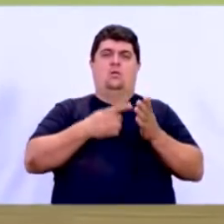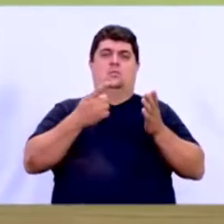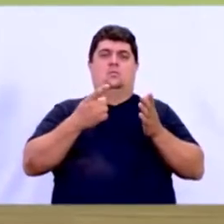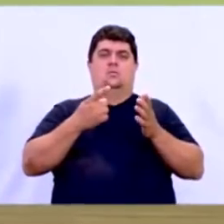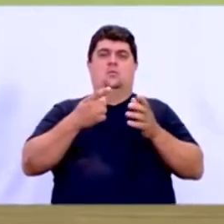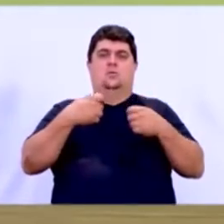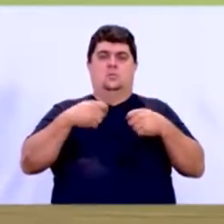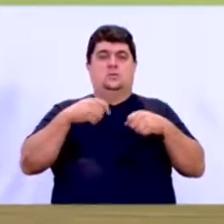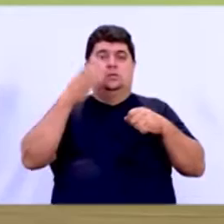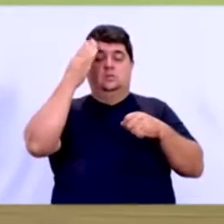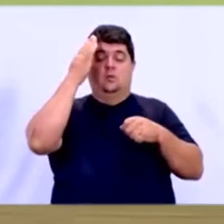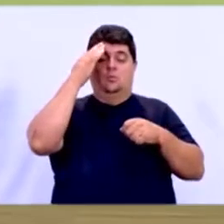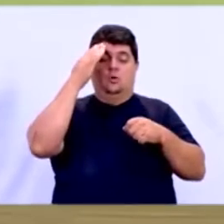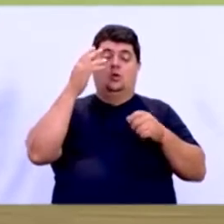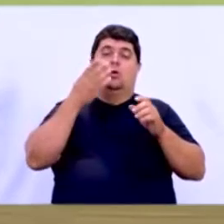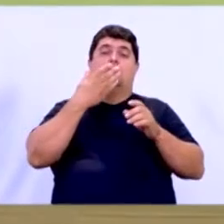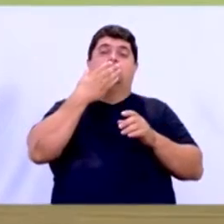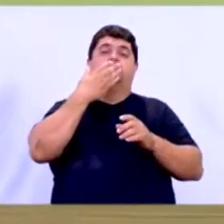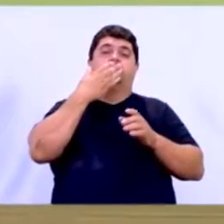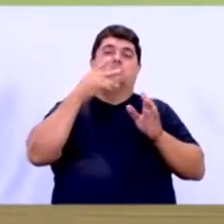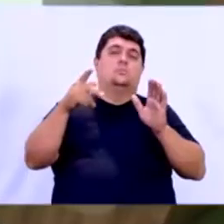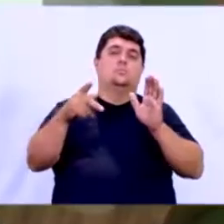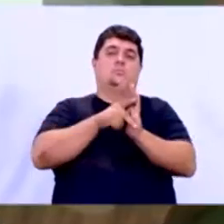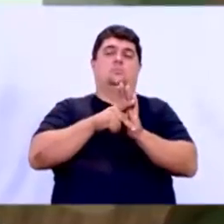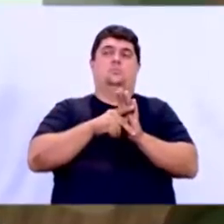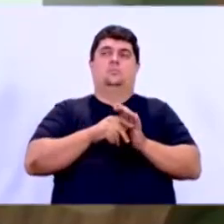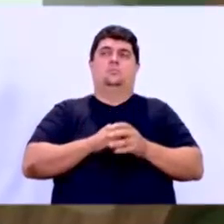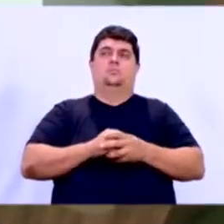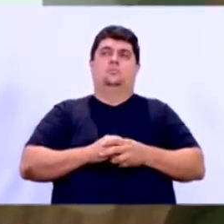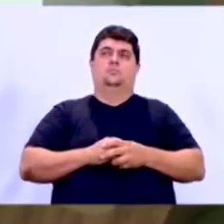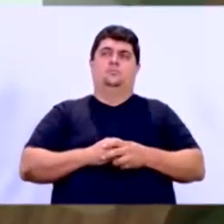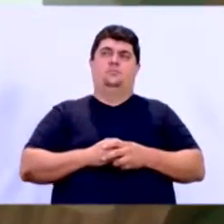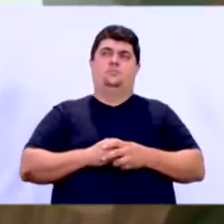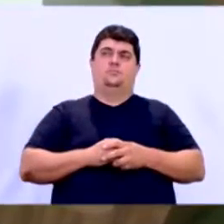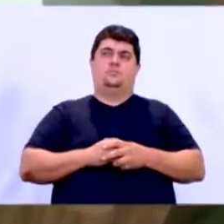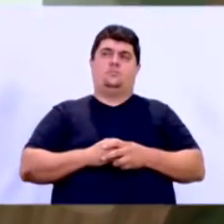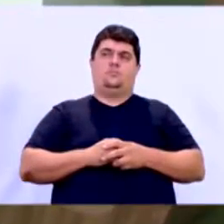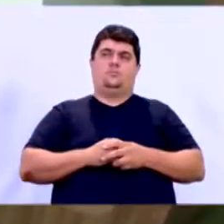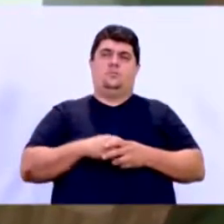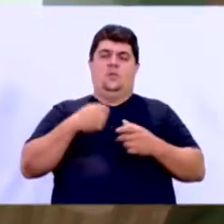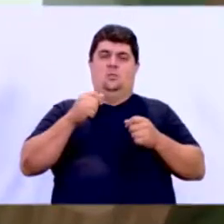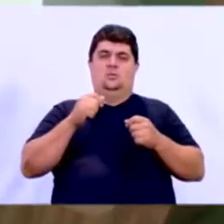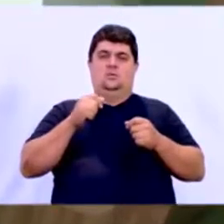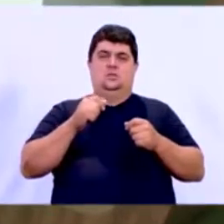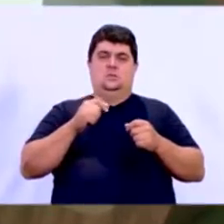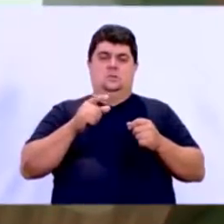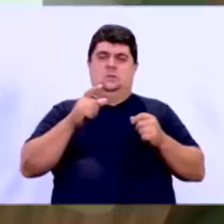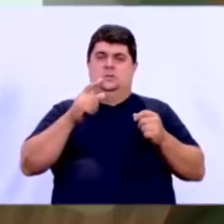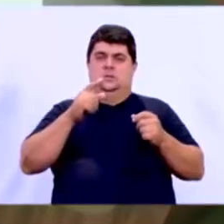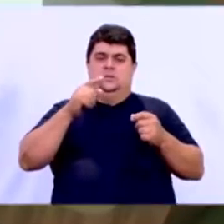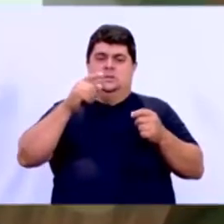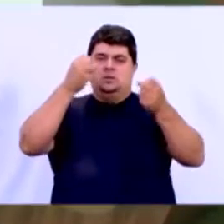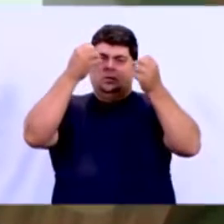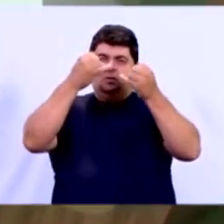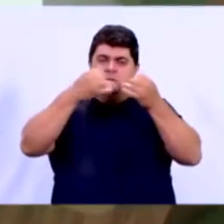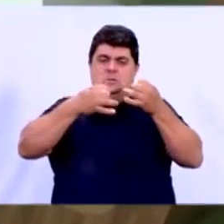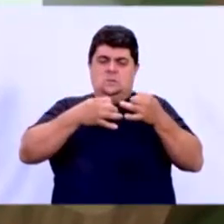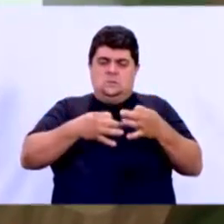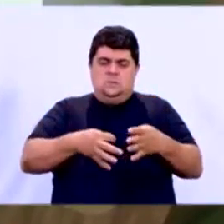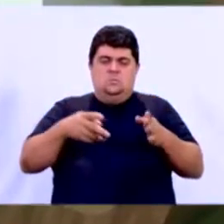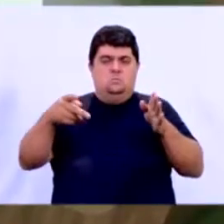enfim, existe uma gama muito grande. Isso então a gente tem que... Quanto mais estiver delimitado, definido, melhor definido,